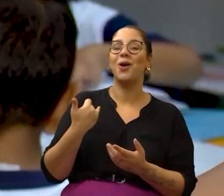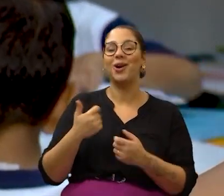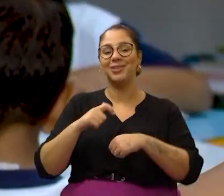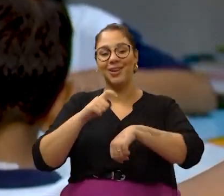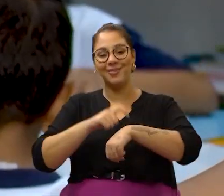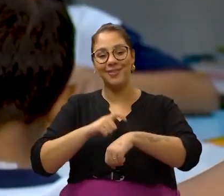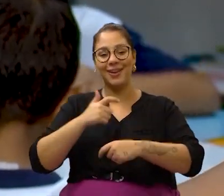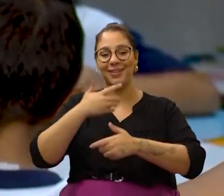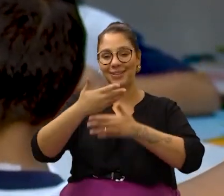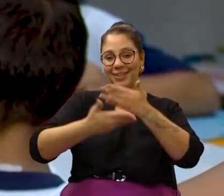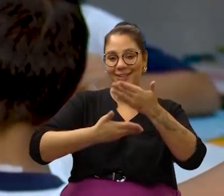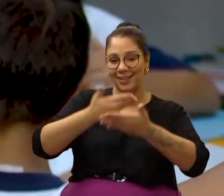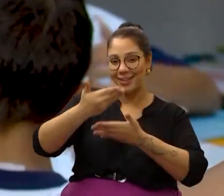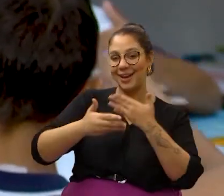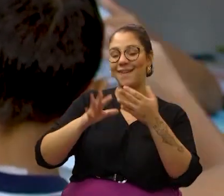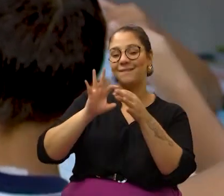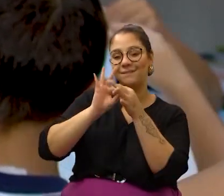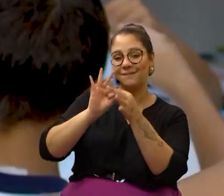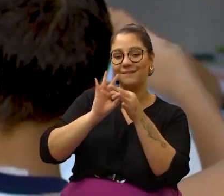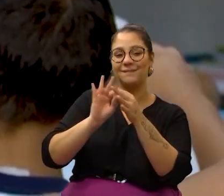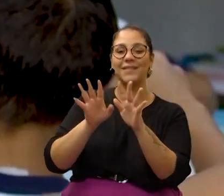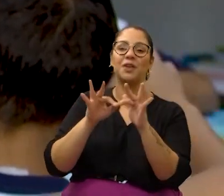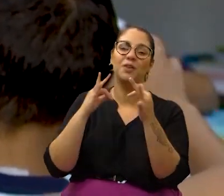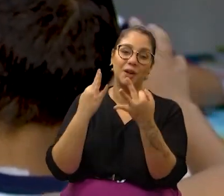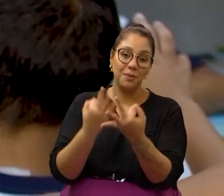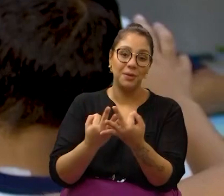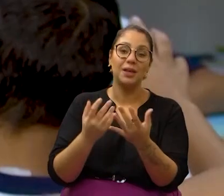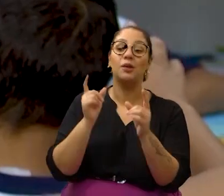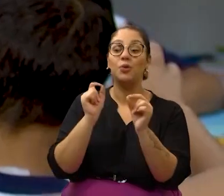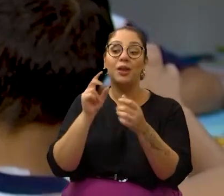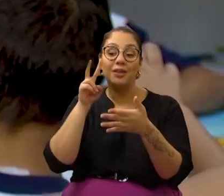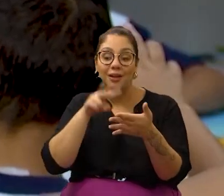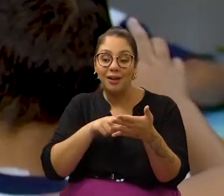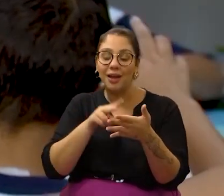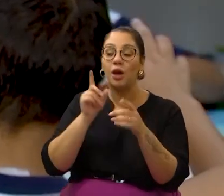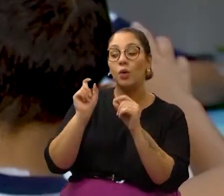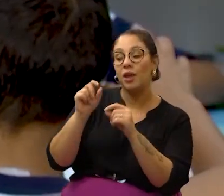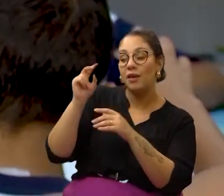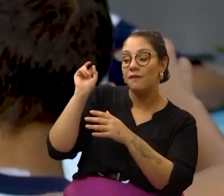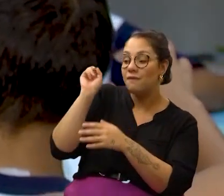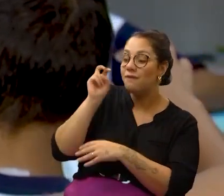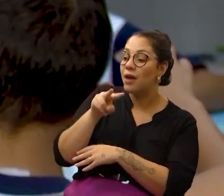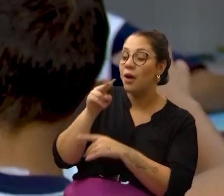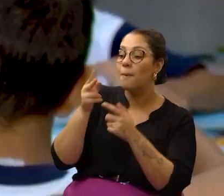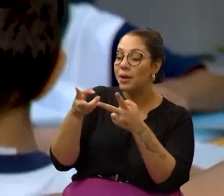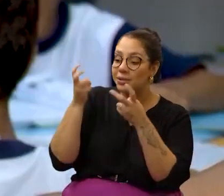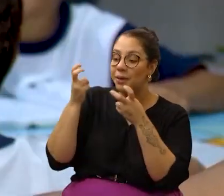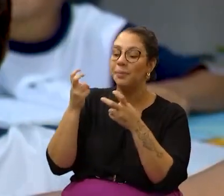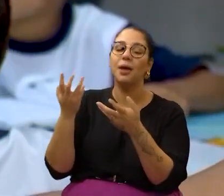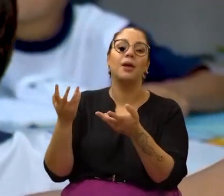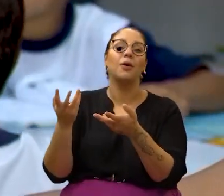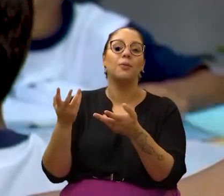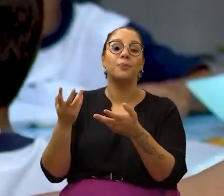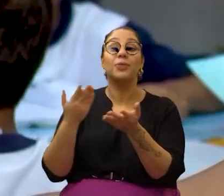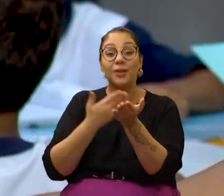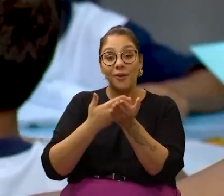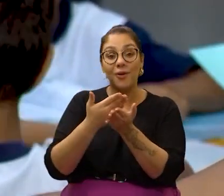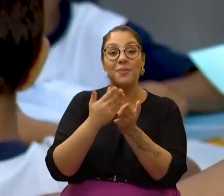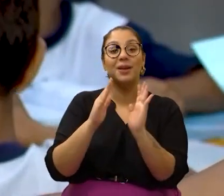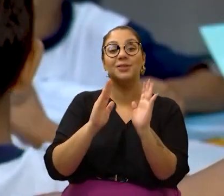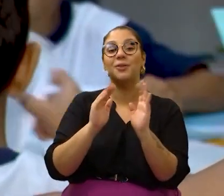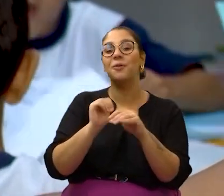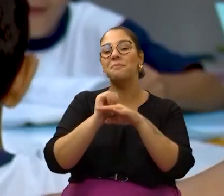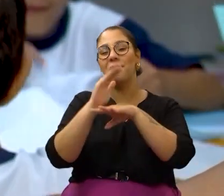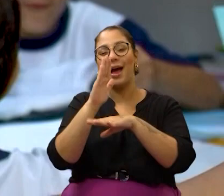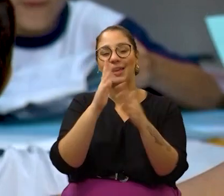esses momentos de interação, de conexão com a família, o que, que eles leram, o que, que eles viram, como que eles observaram. No começo eles veem